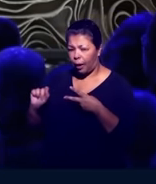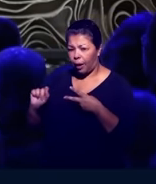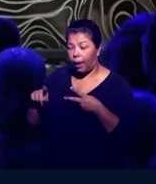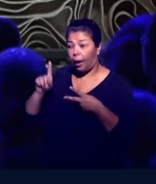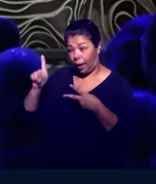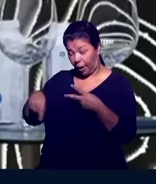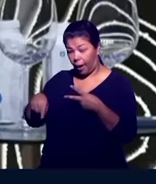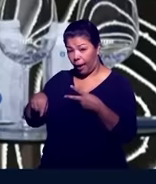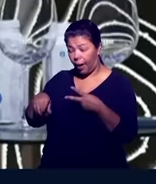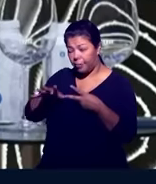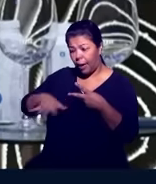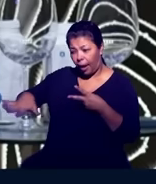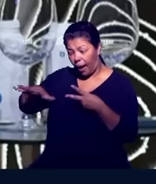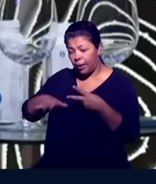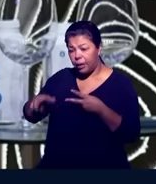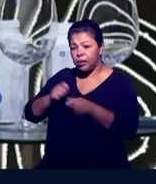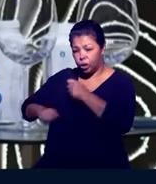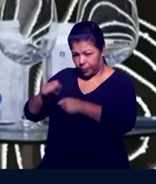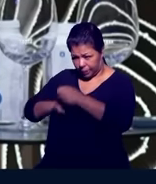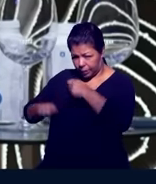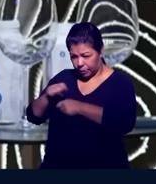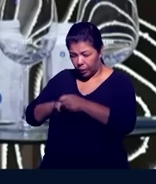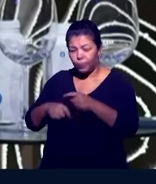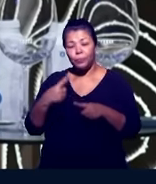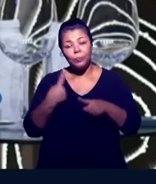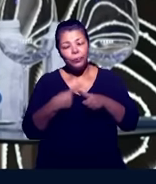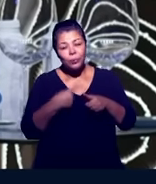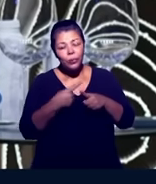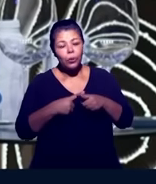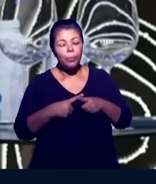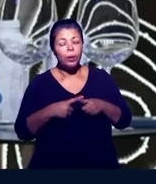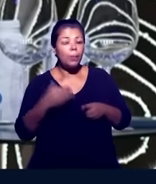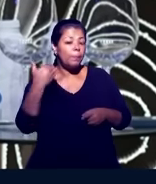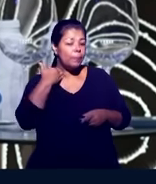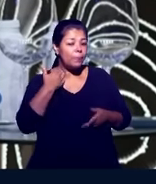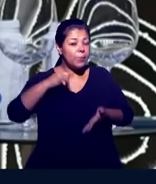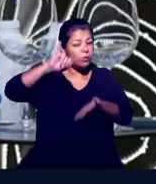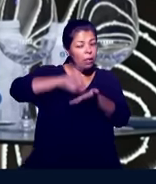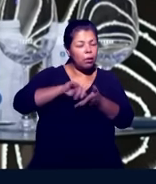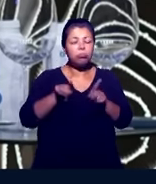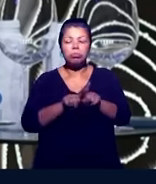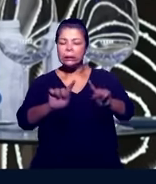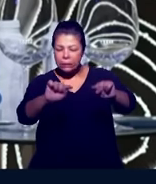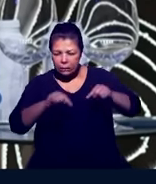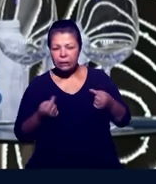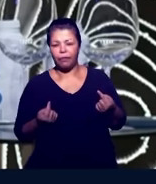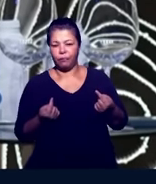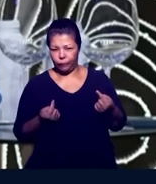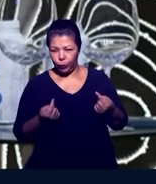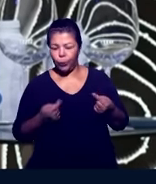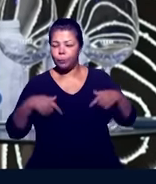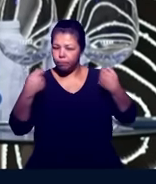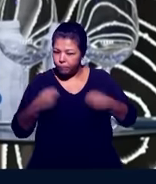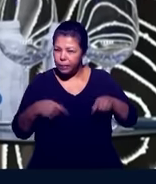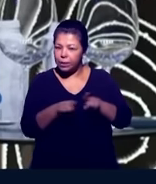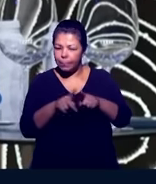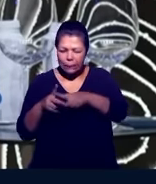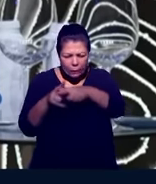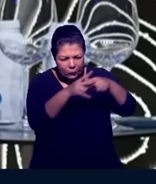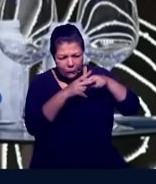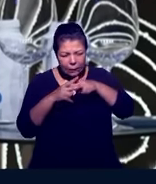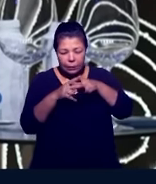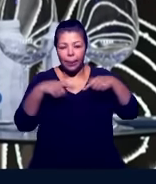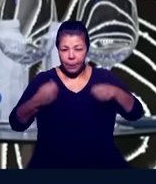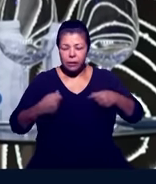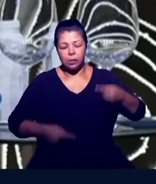uma pessoa que tenha trânsito na Explanada porque o banco central tá com um desafio de reestruturação e é preciso estabelecer um